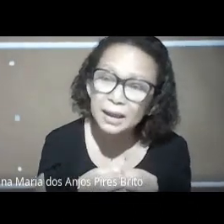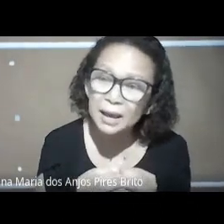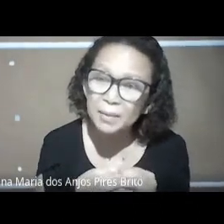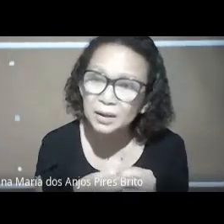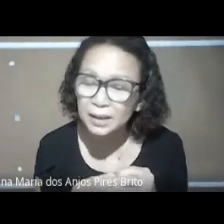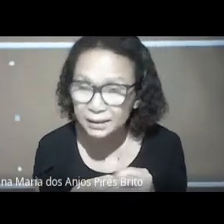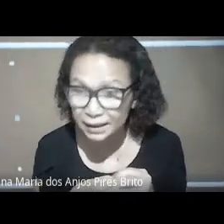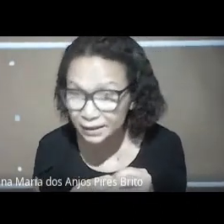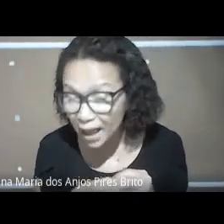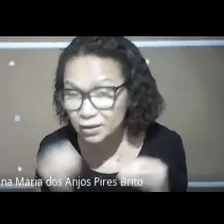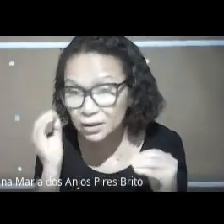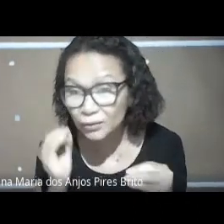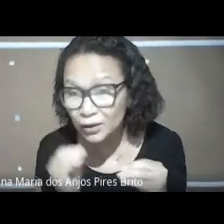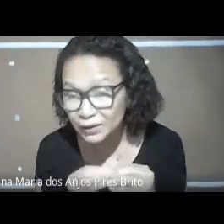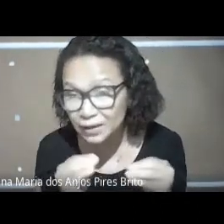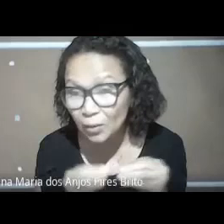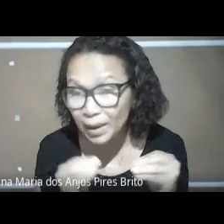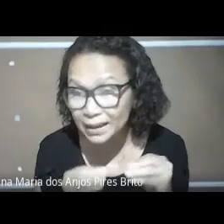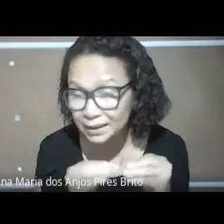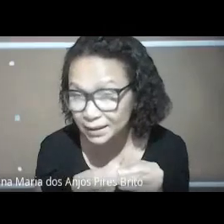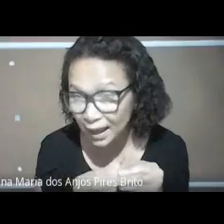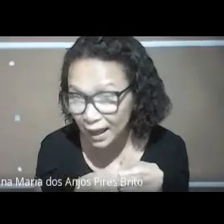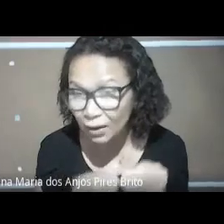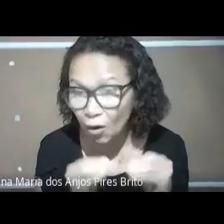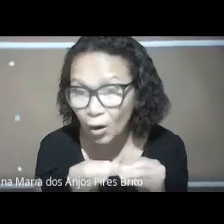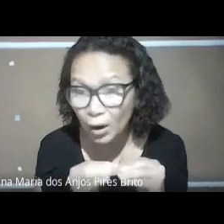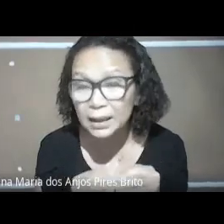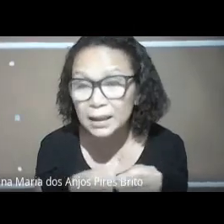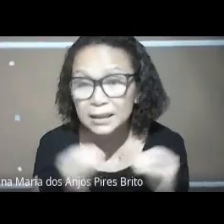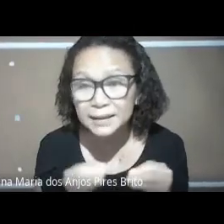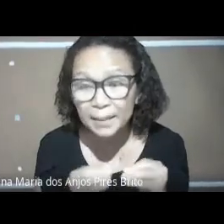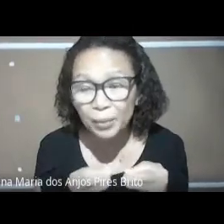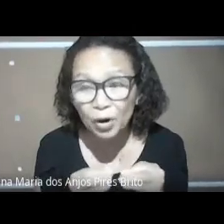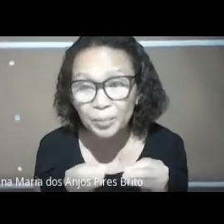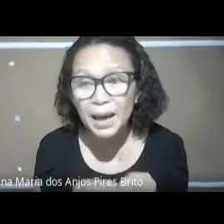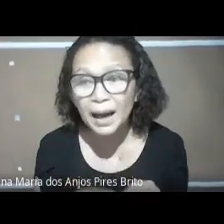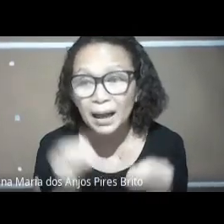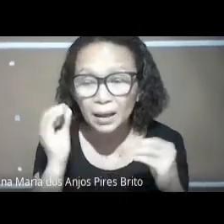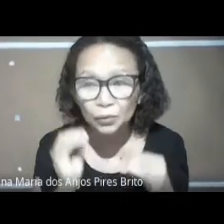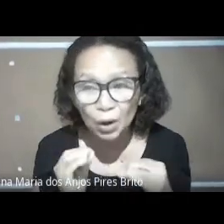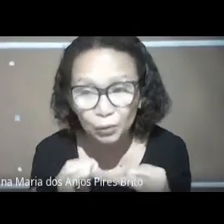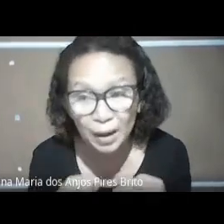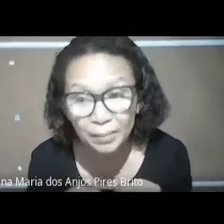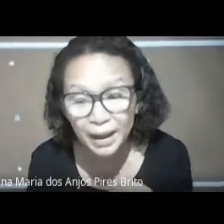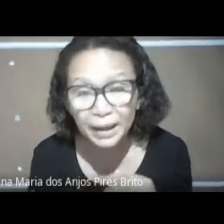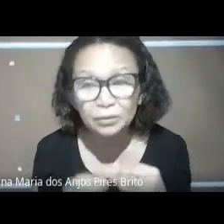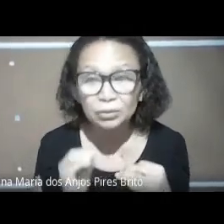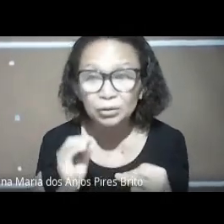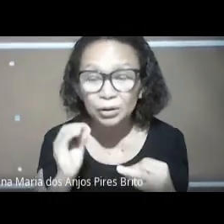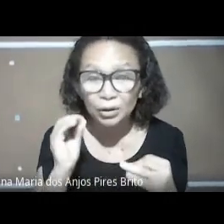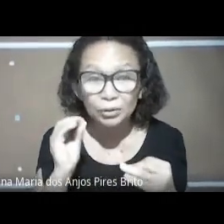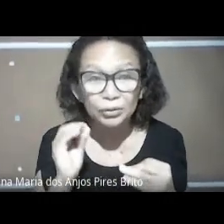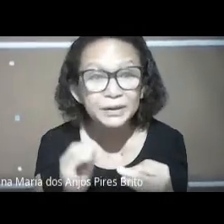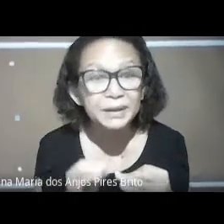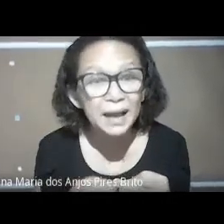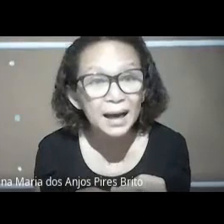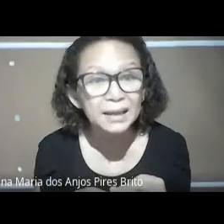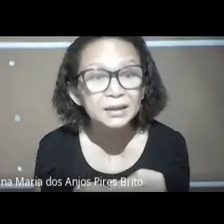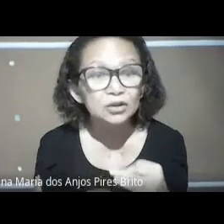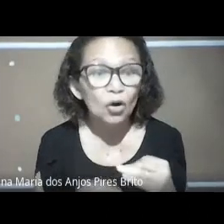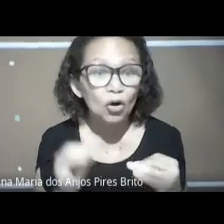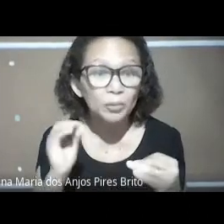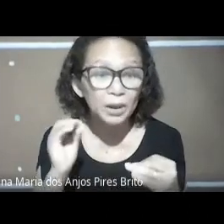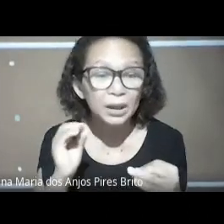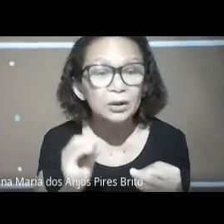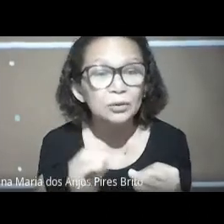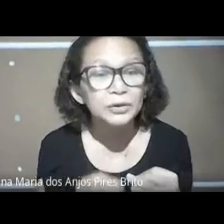tem os elementos necessários. Então, vocês vão precisar agora se apropriar do alfabeto, dos sinais